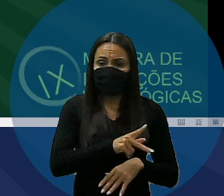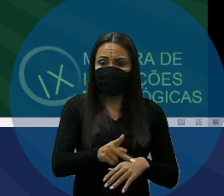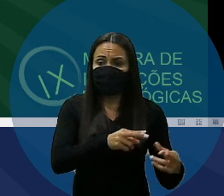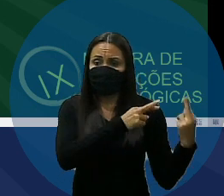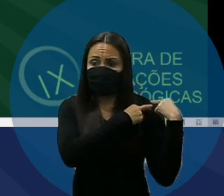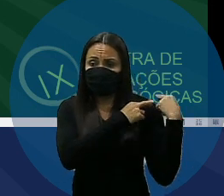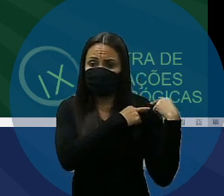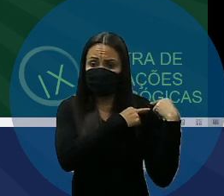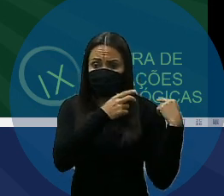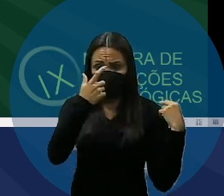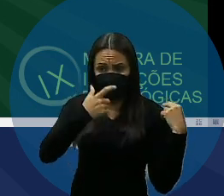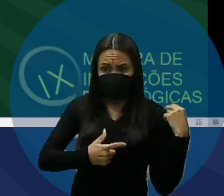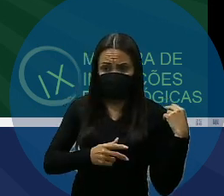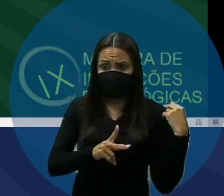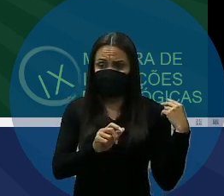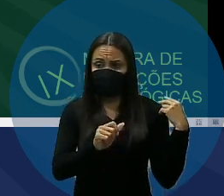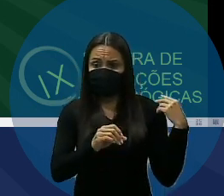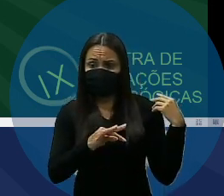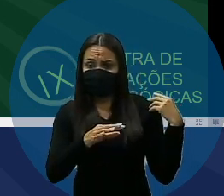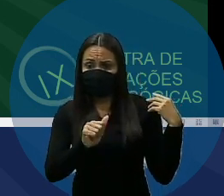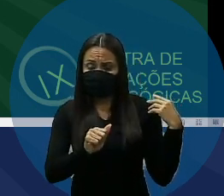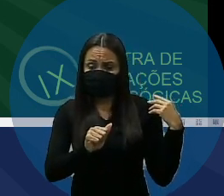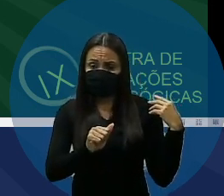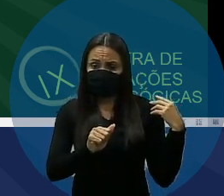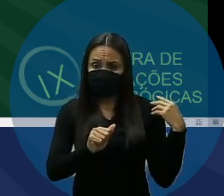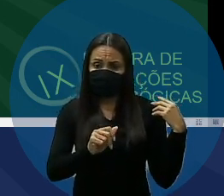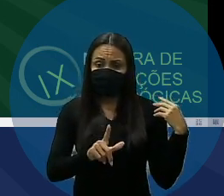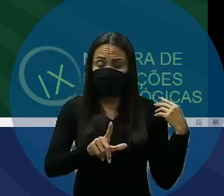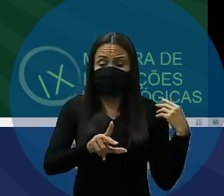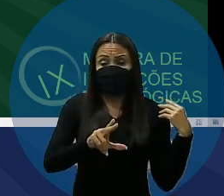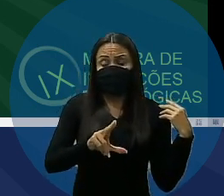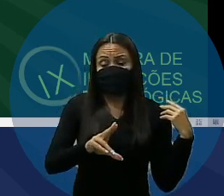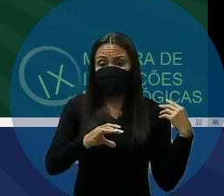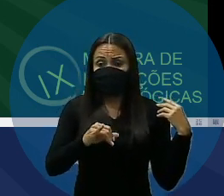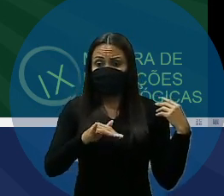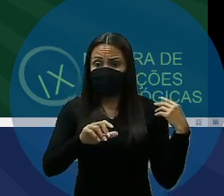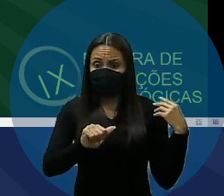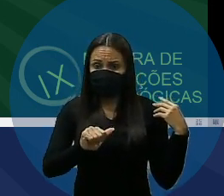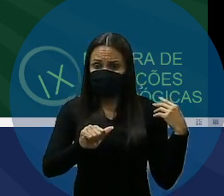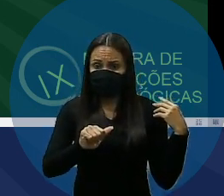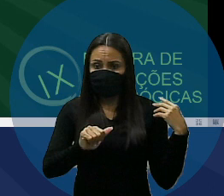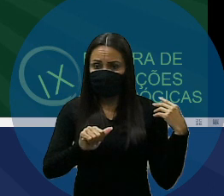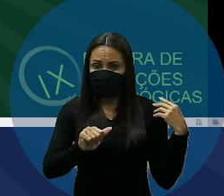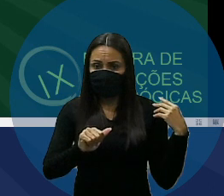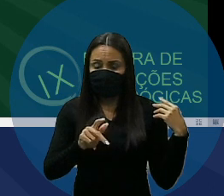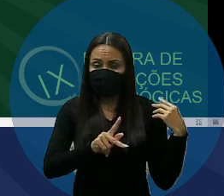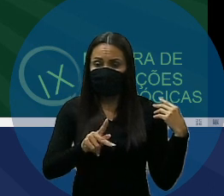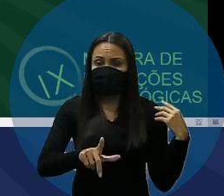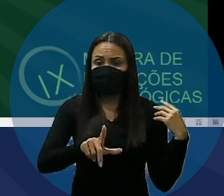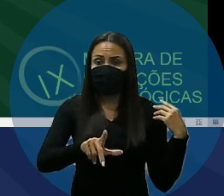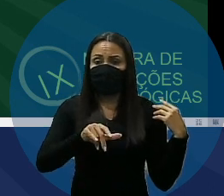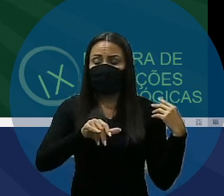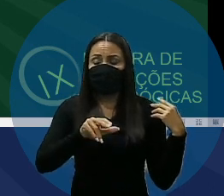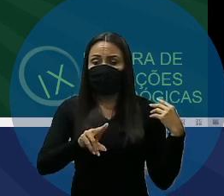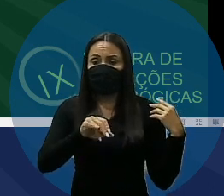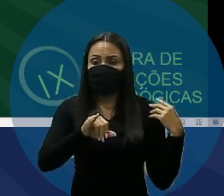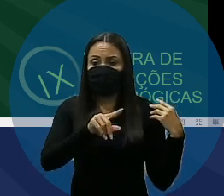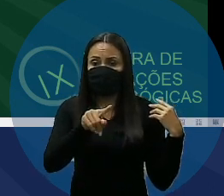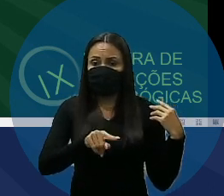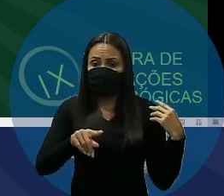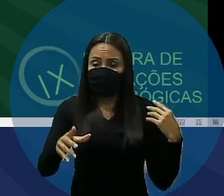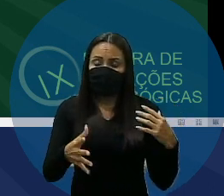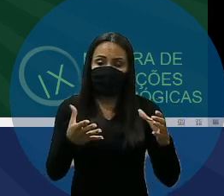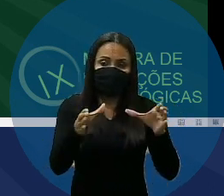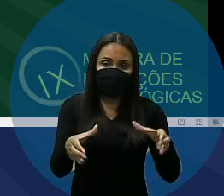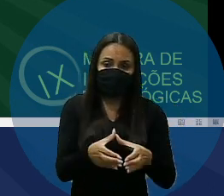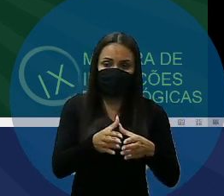eu, Kátia Couto, Neucila Moura e o professor Pedro Luiz. É a equipe de matemática da escola, tá?